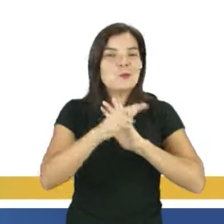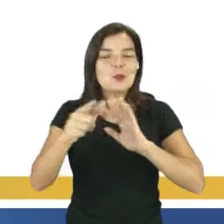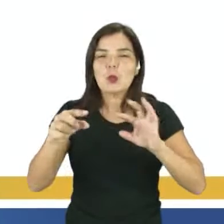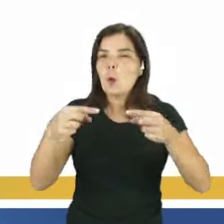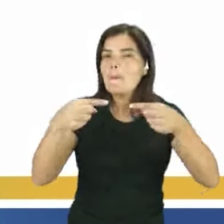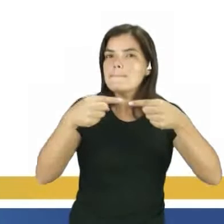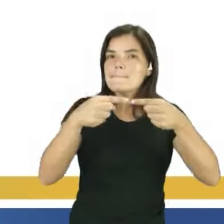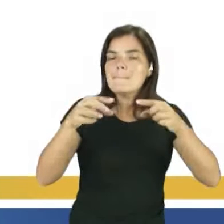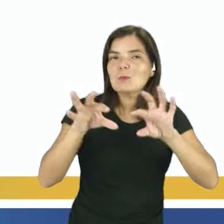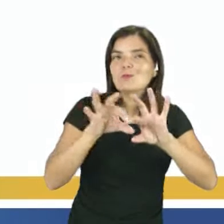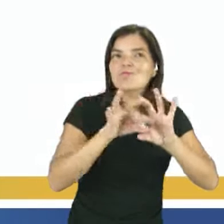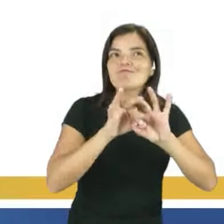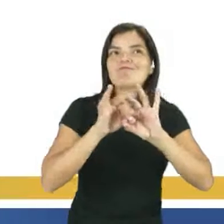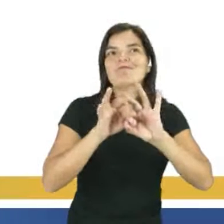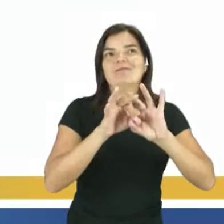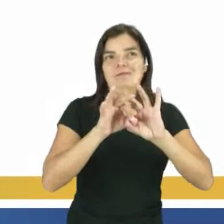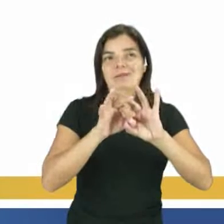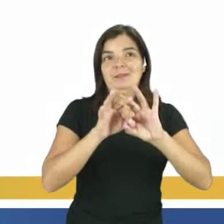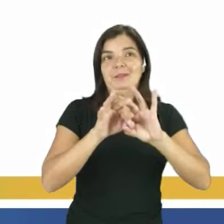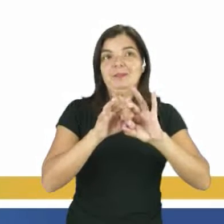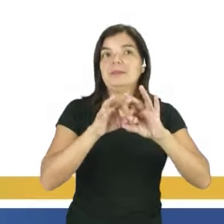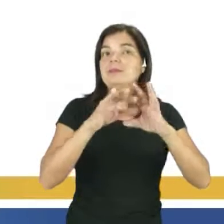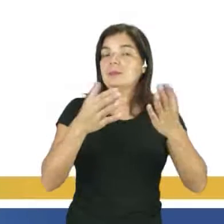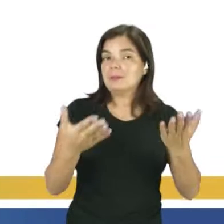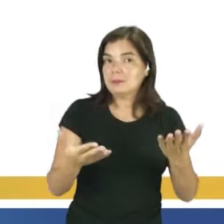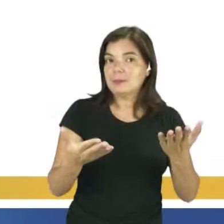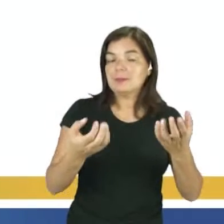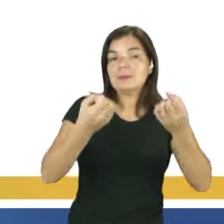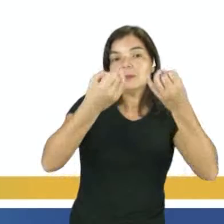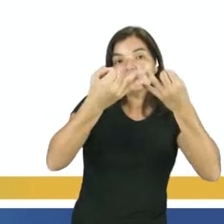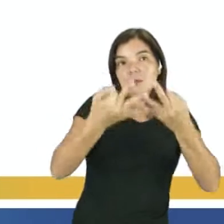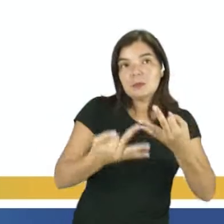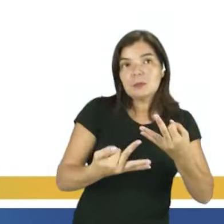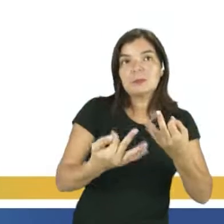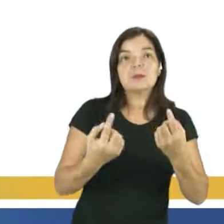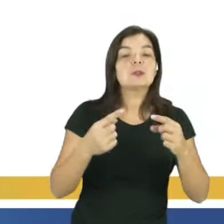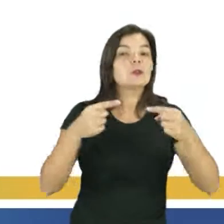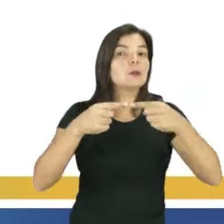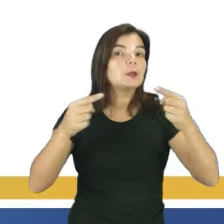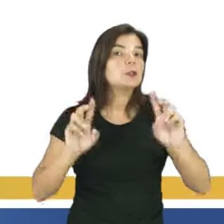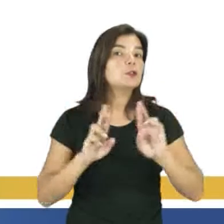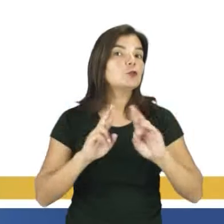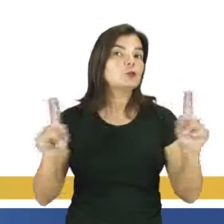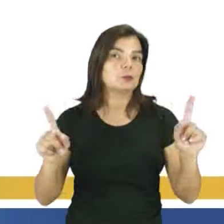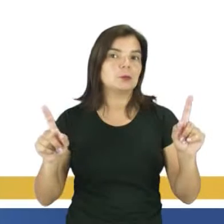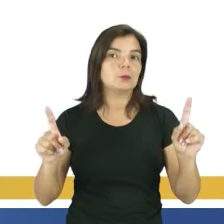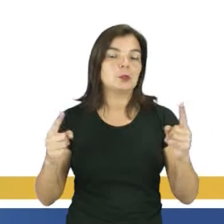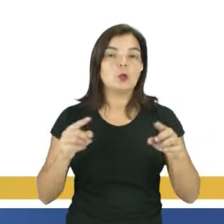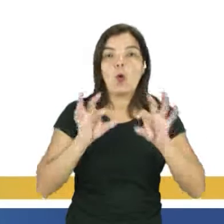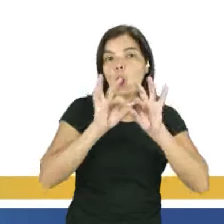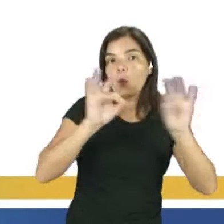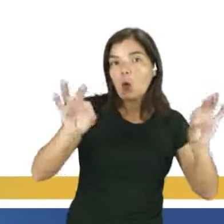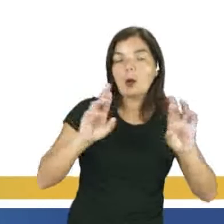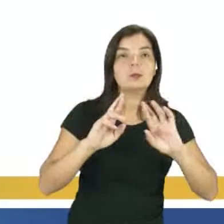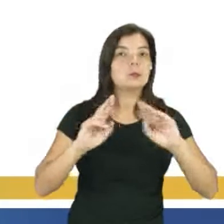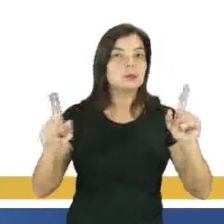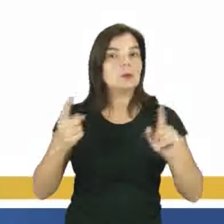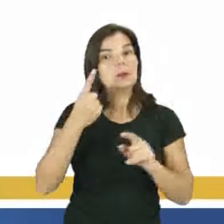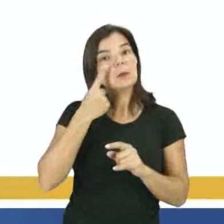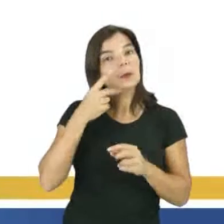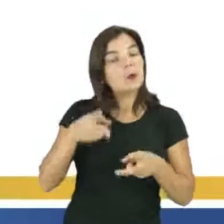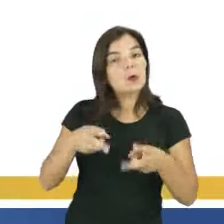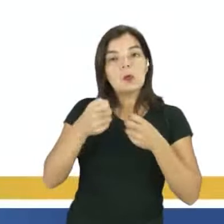não possuem ponto de interseção. Nesse caso, são ditas paralelas distintas. Note que elas